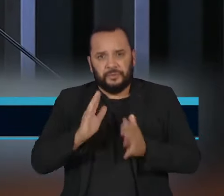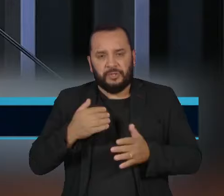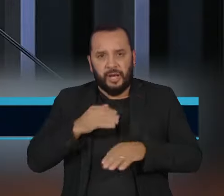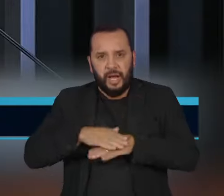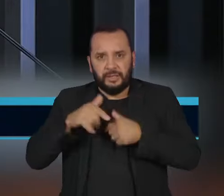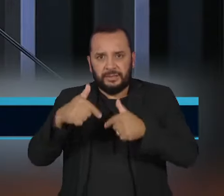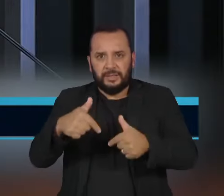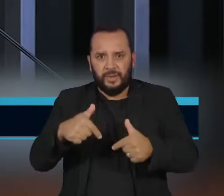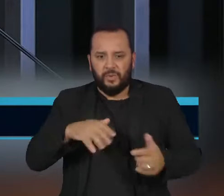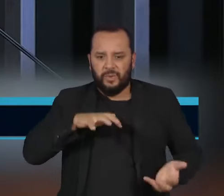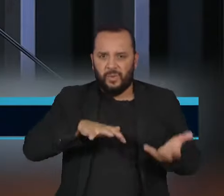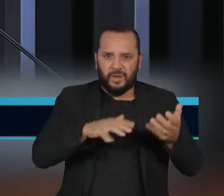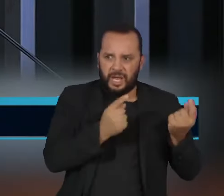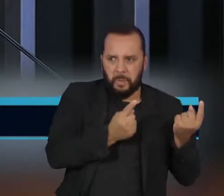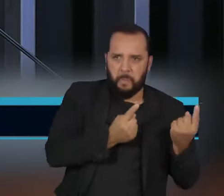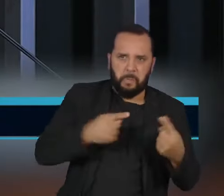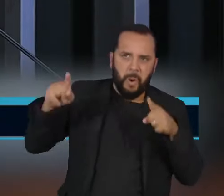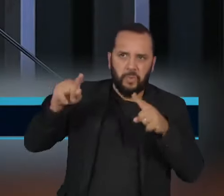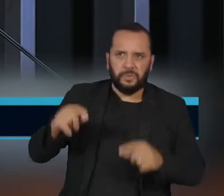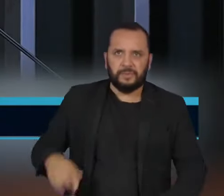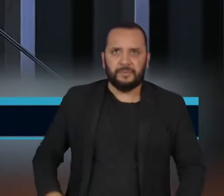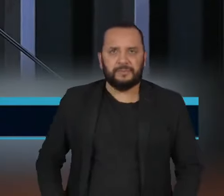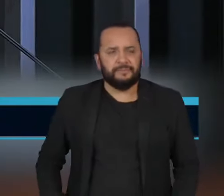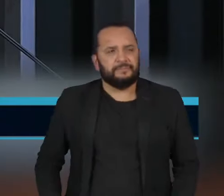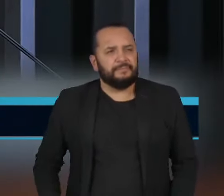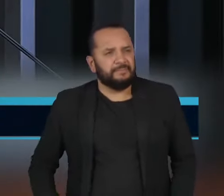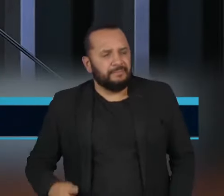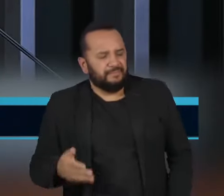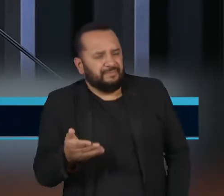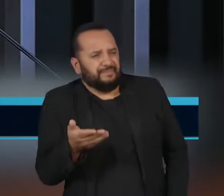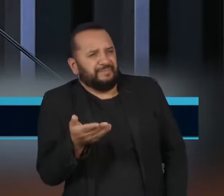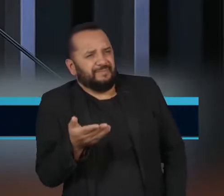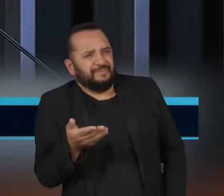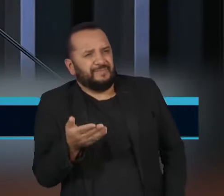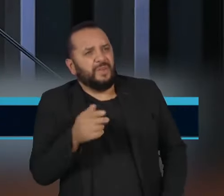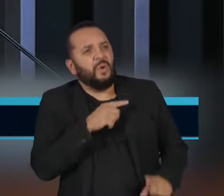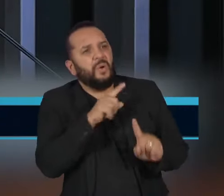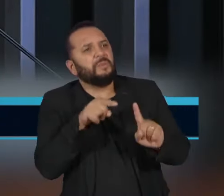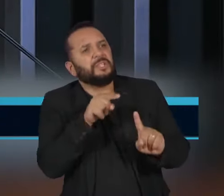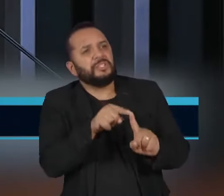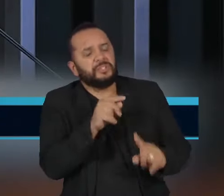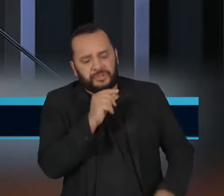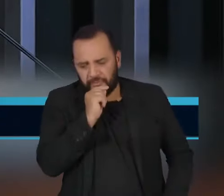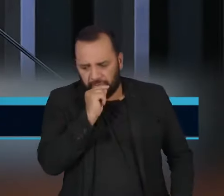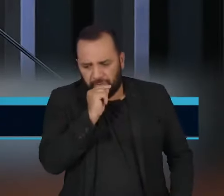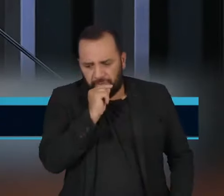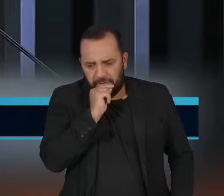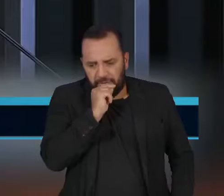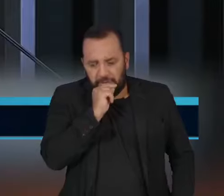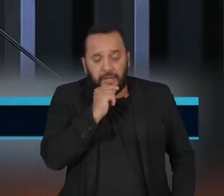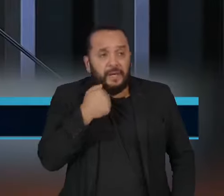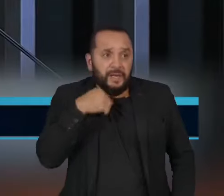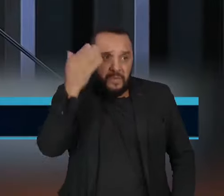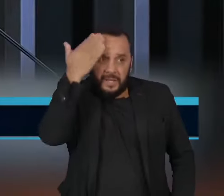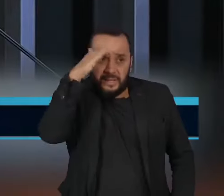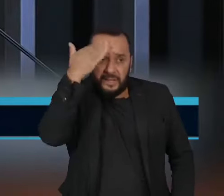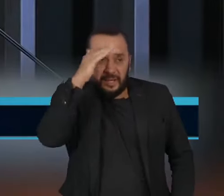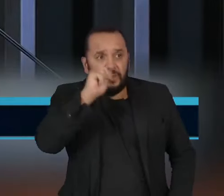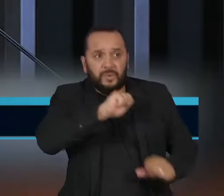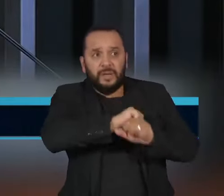objetivo e aí no caso eu vejo isso de forma muito